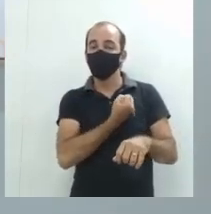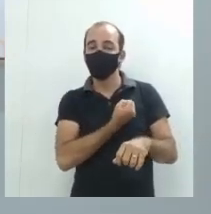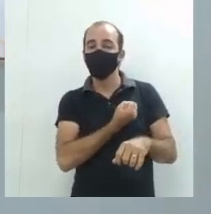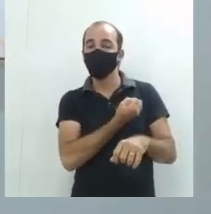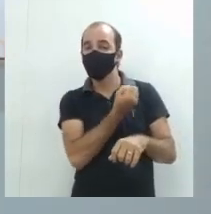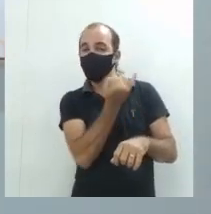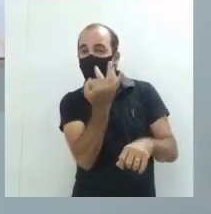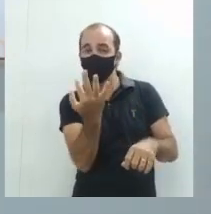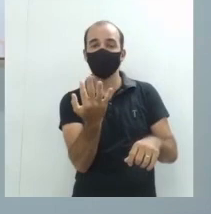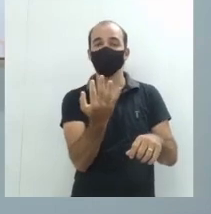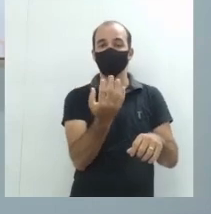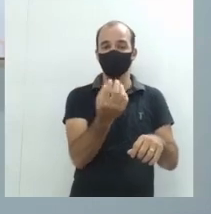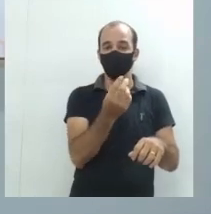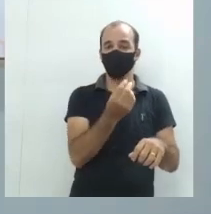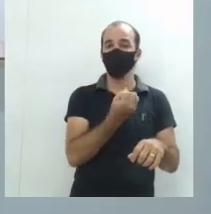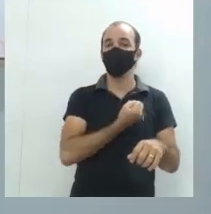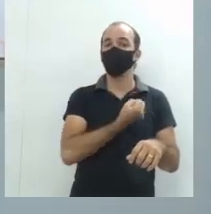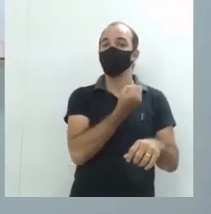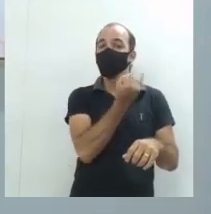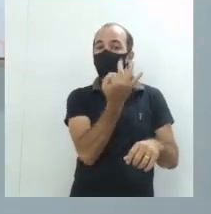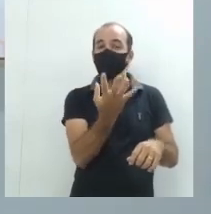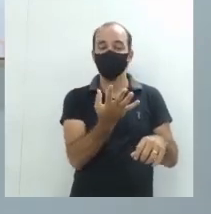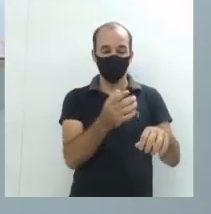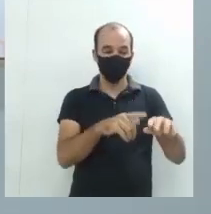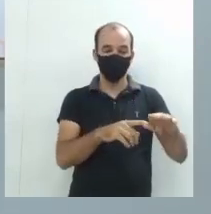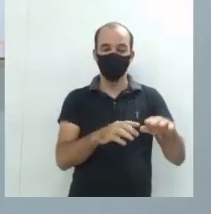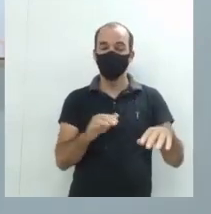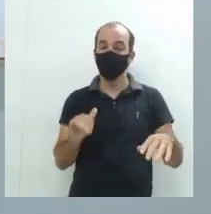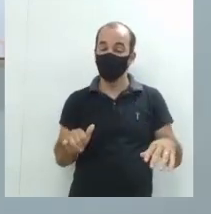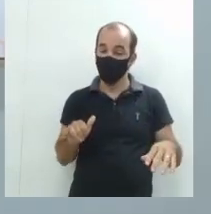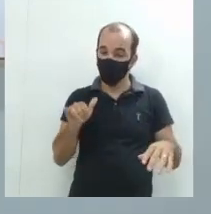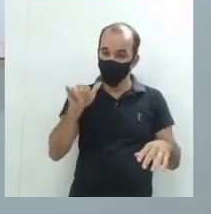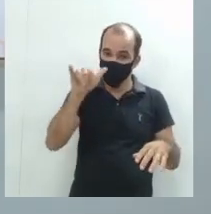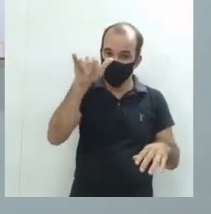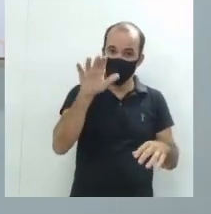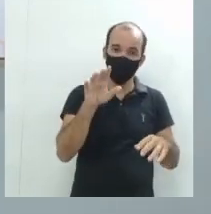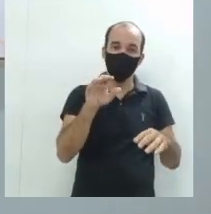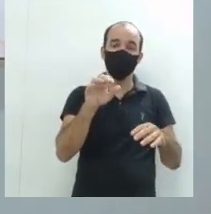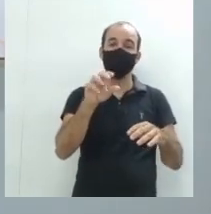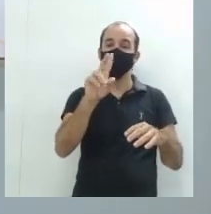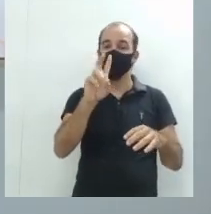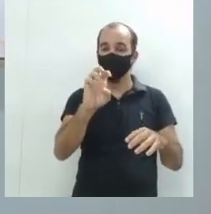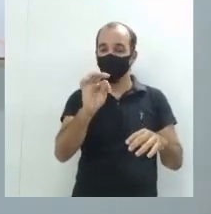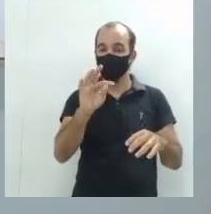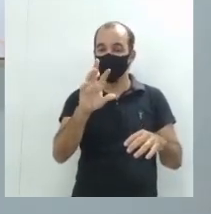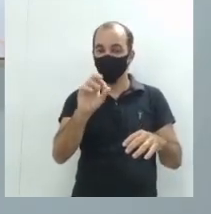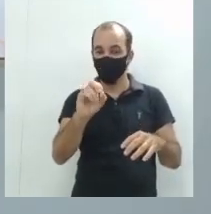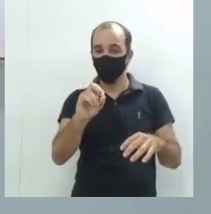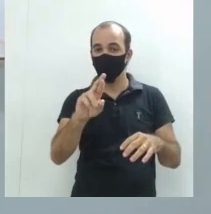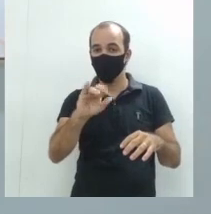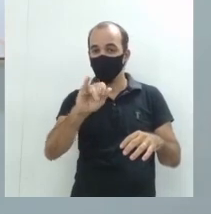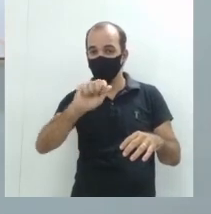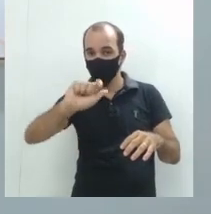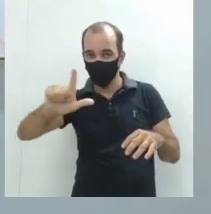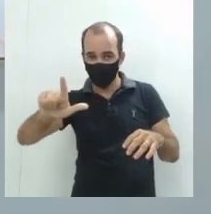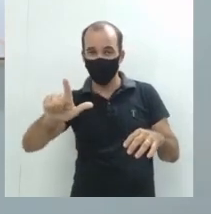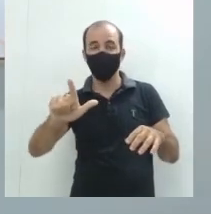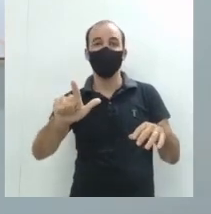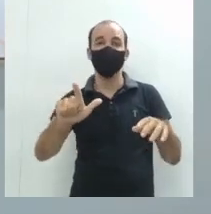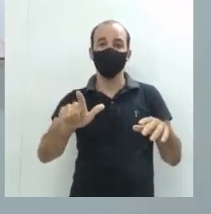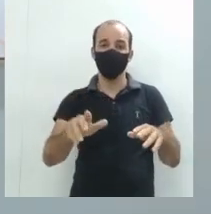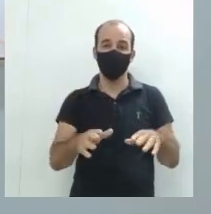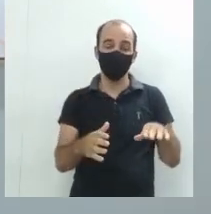grandeza vetorial, além do número e da unidade, precisa da noção da direção e sentido. Vou